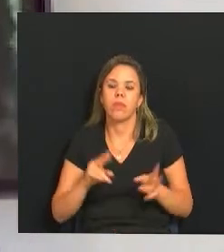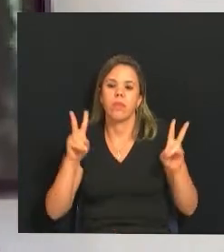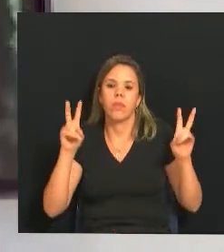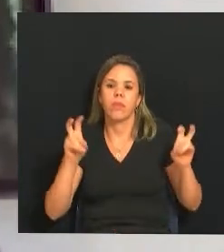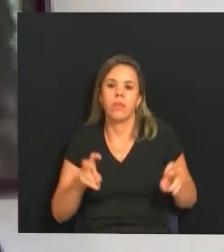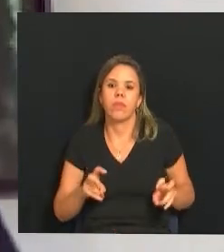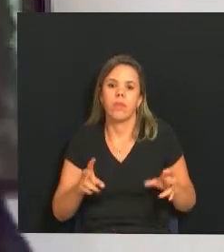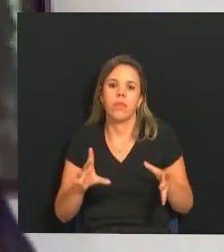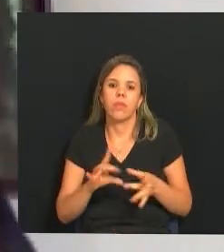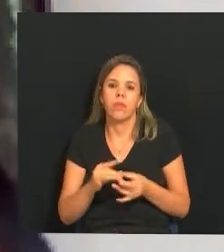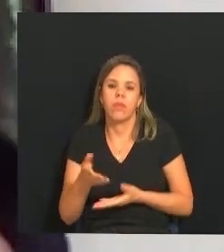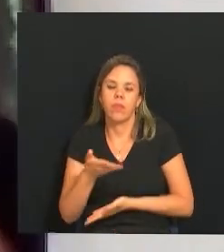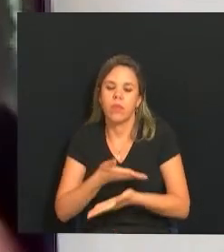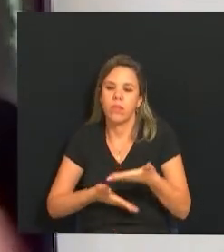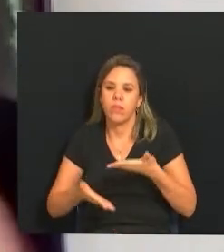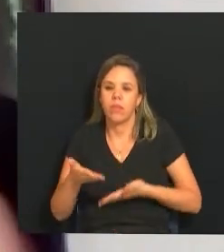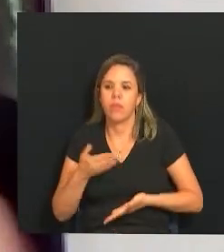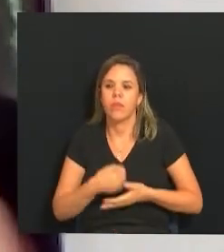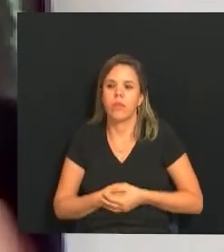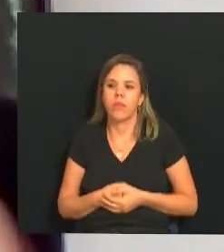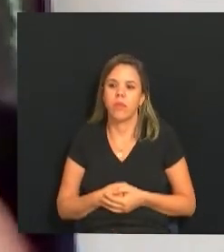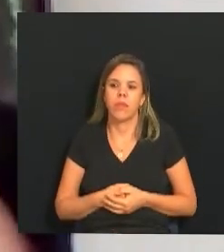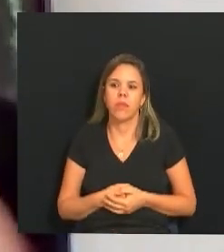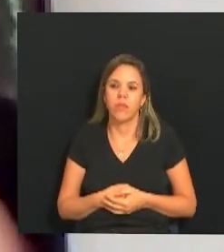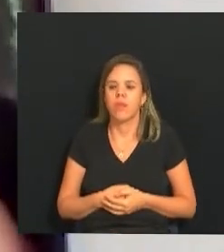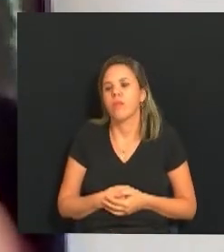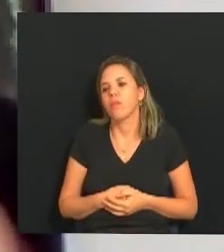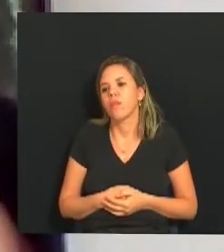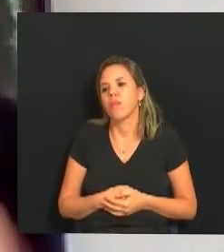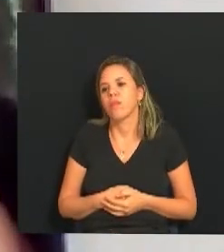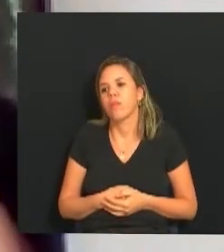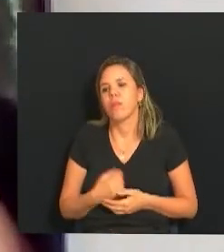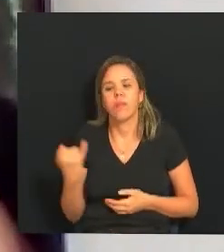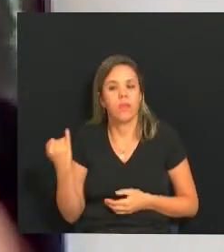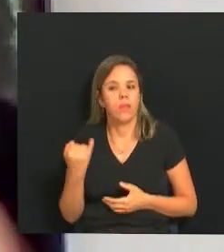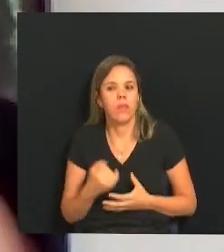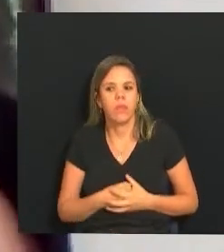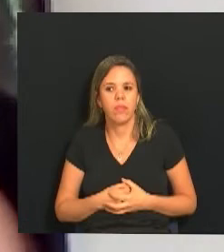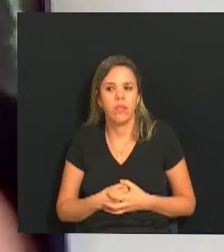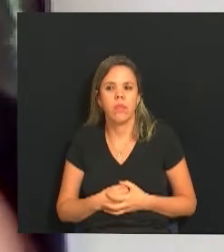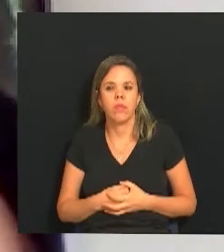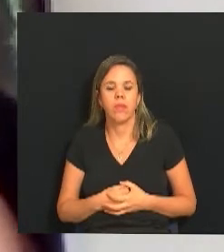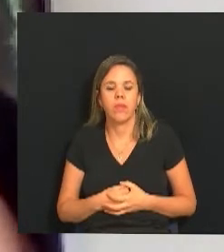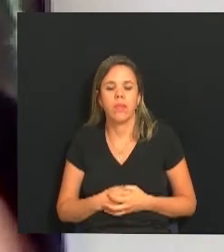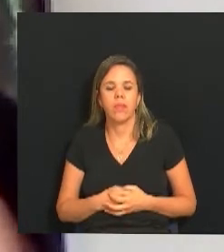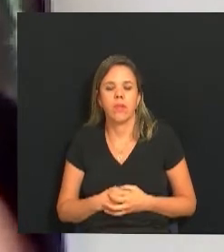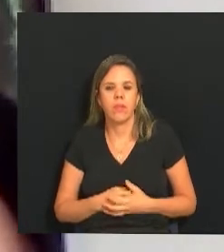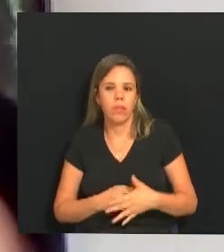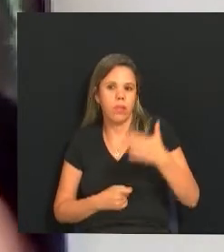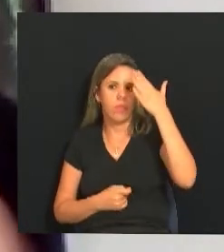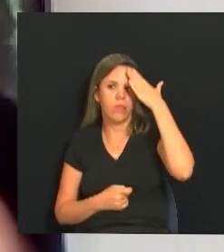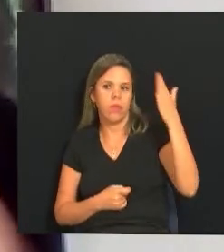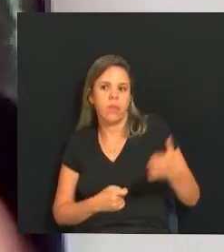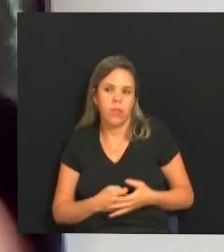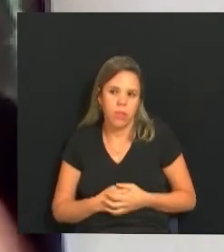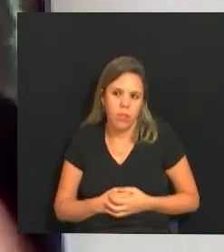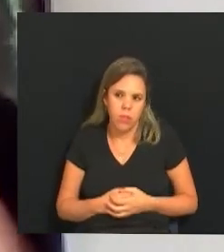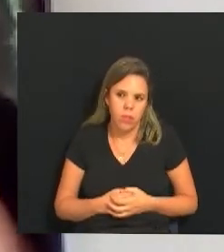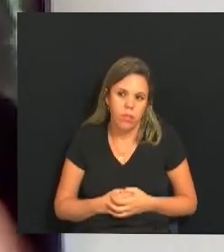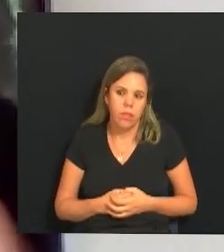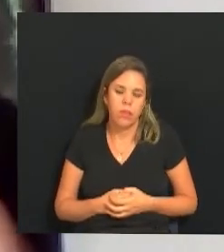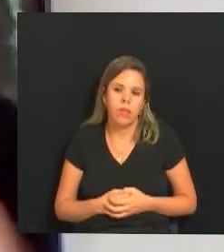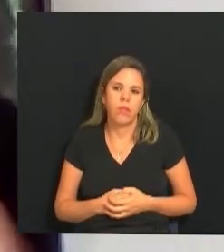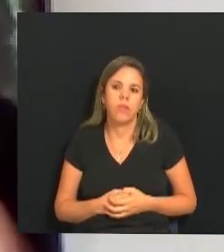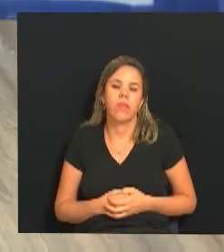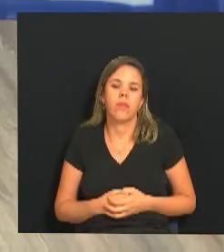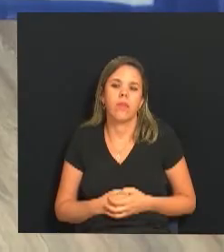se interligam, né? E realmente são questões importantes. Então, eu agradeço. Muito obrigada. Nós que